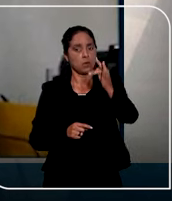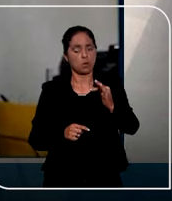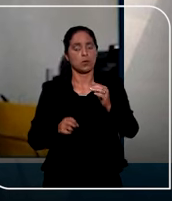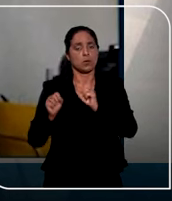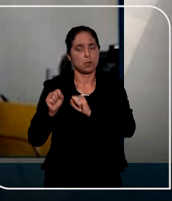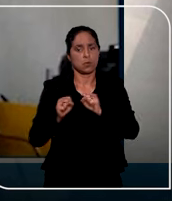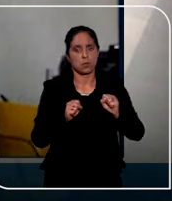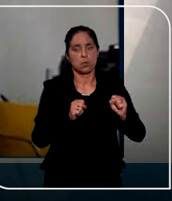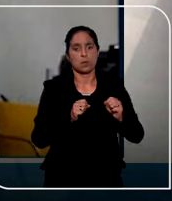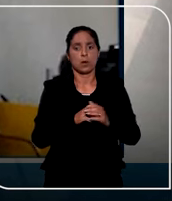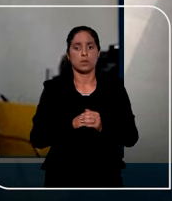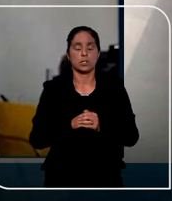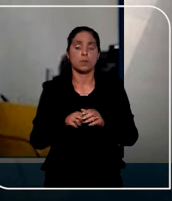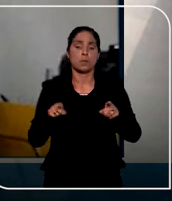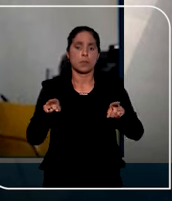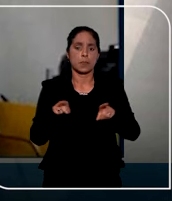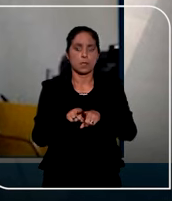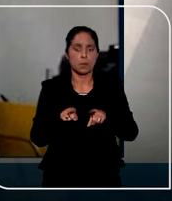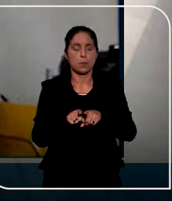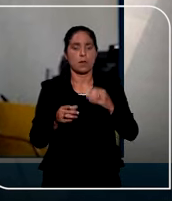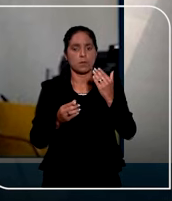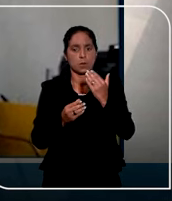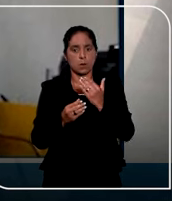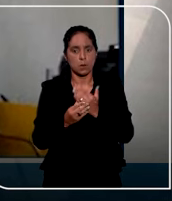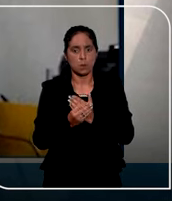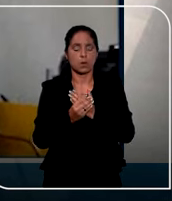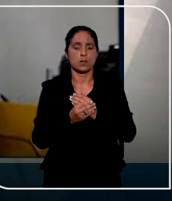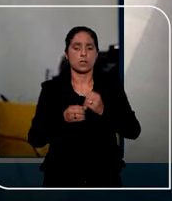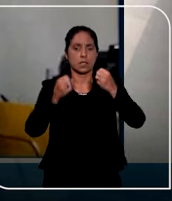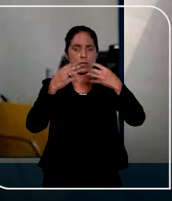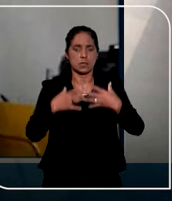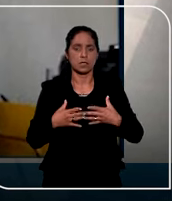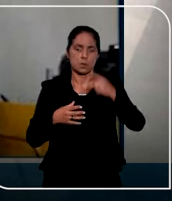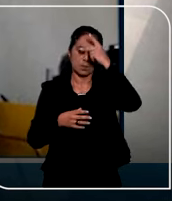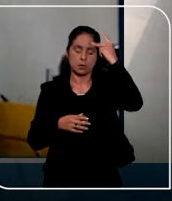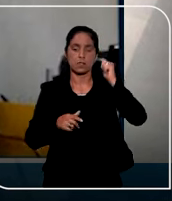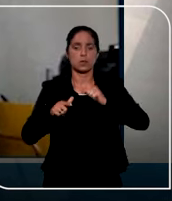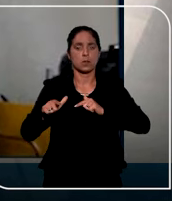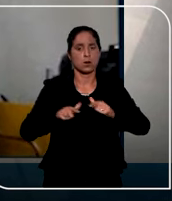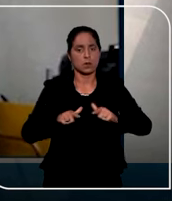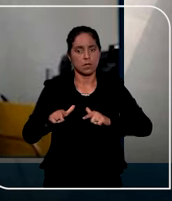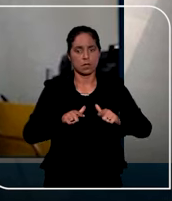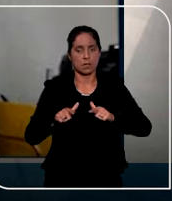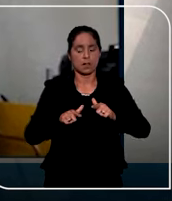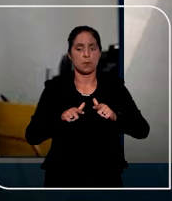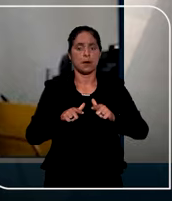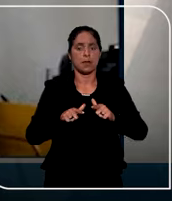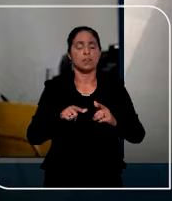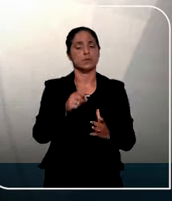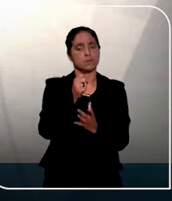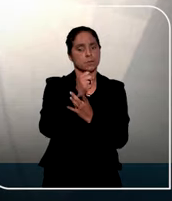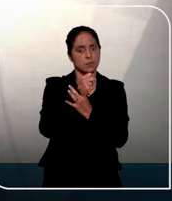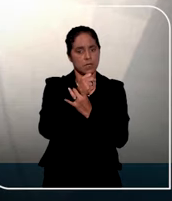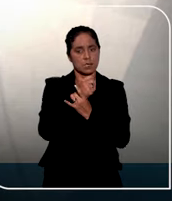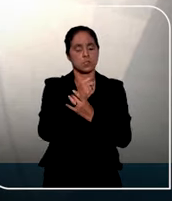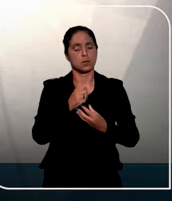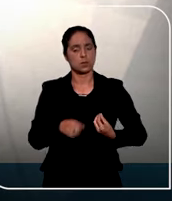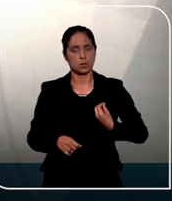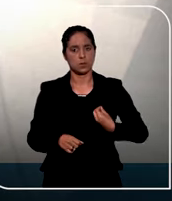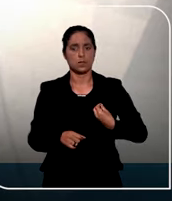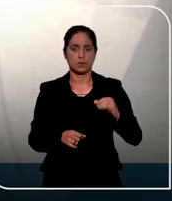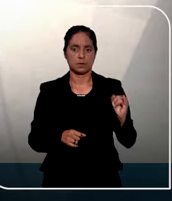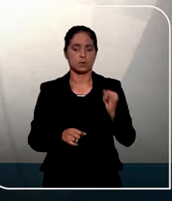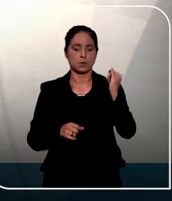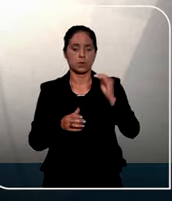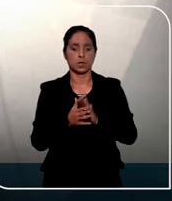possível segundo a ministra a situação do processo diz respeito a acidente de trabalho preexistente à contratação de seguro que se caracteriza